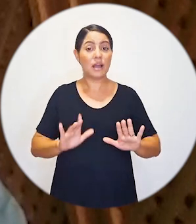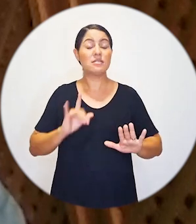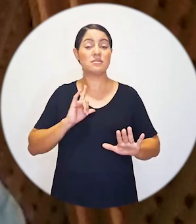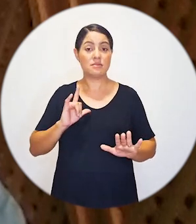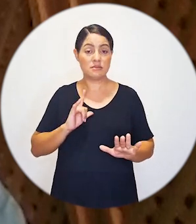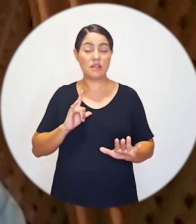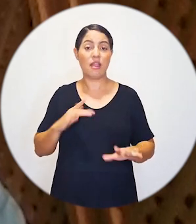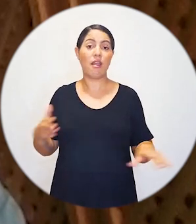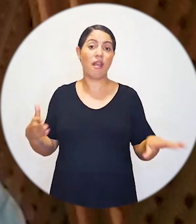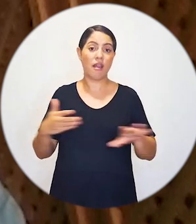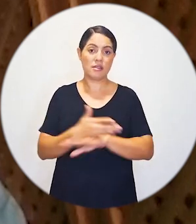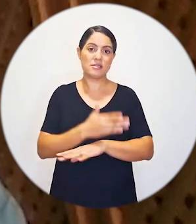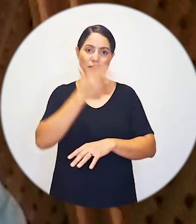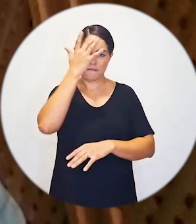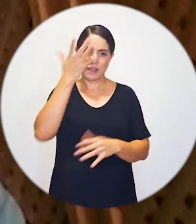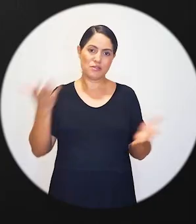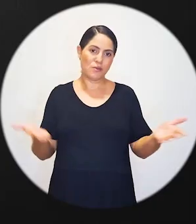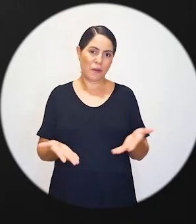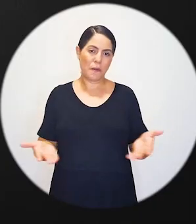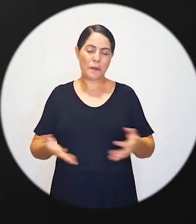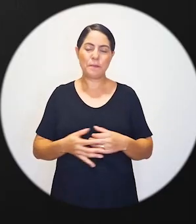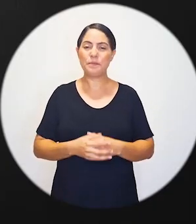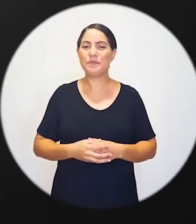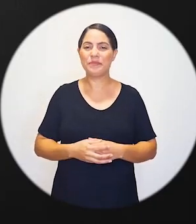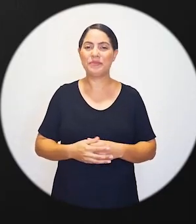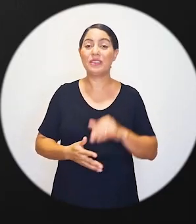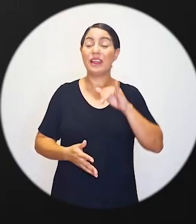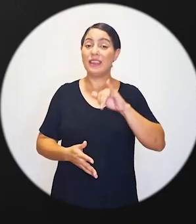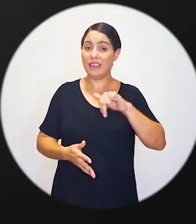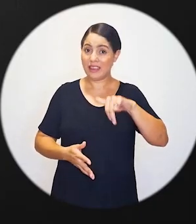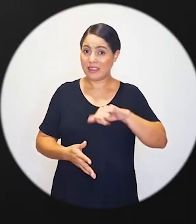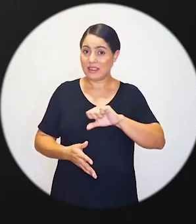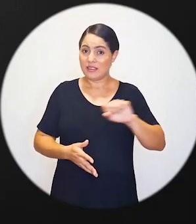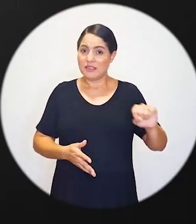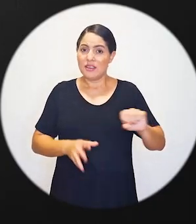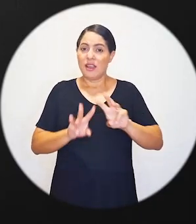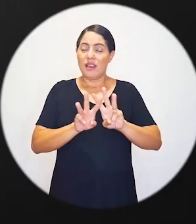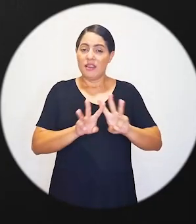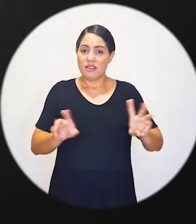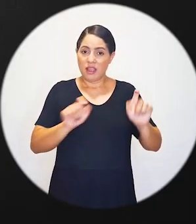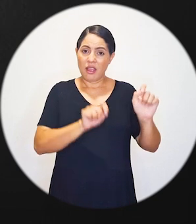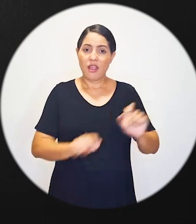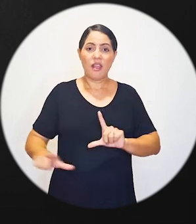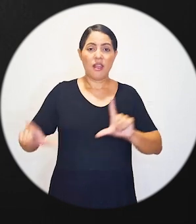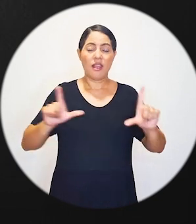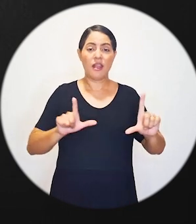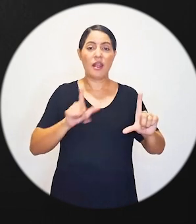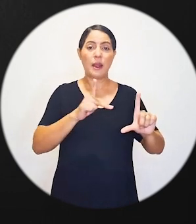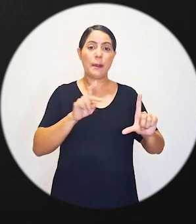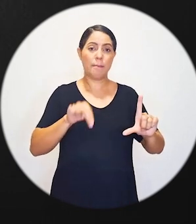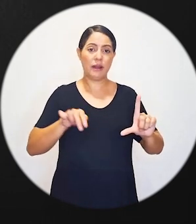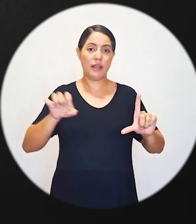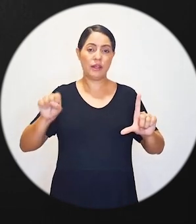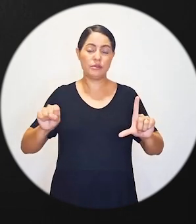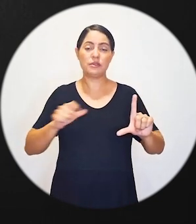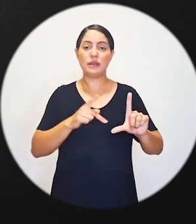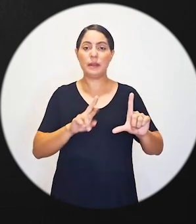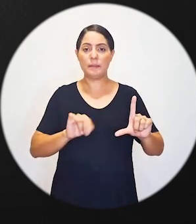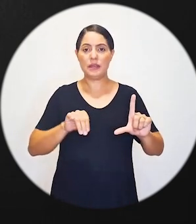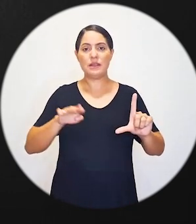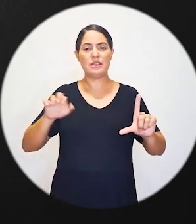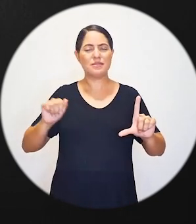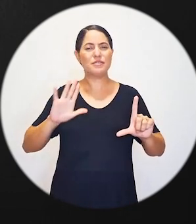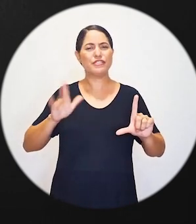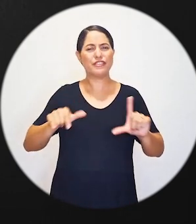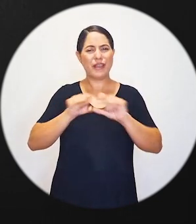gradativamente ampliando esses canais de acesso. O INSS passou a disponibilizar as telas de acesso, tanto do Plenos quanto